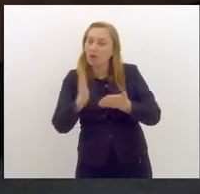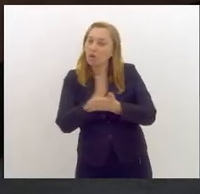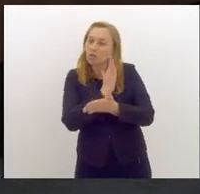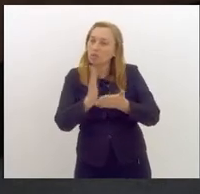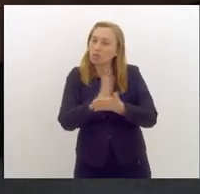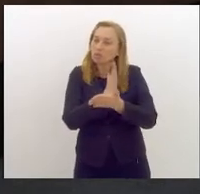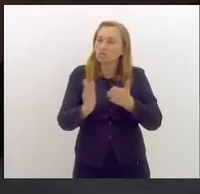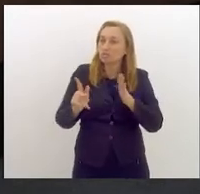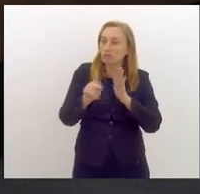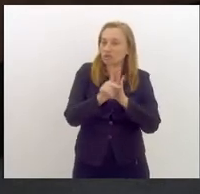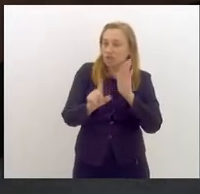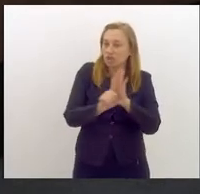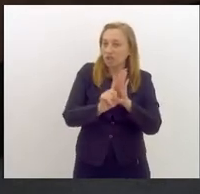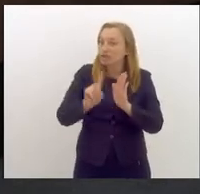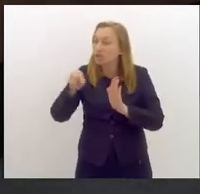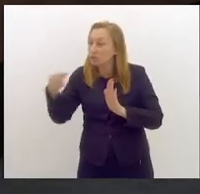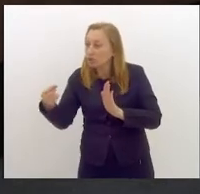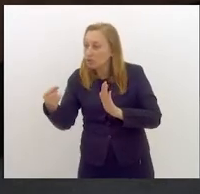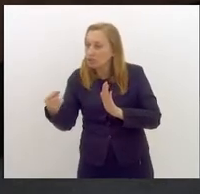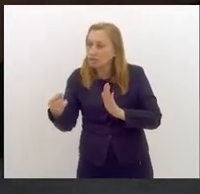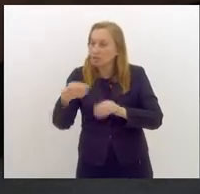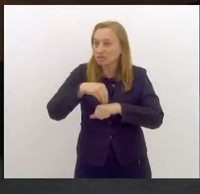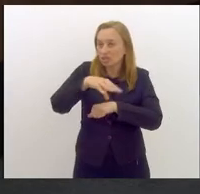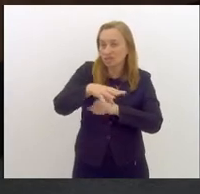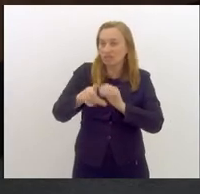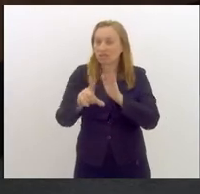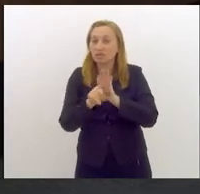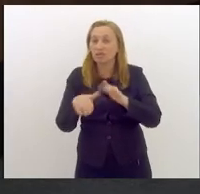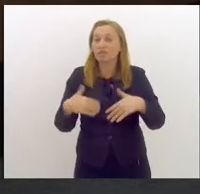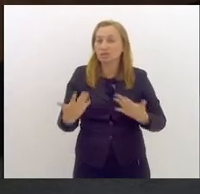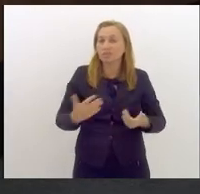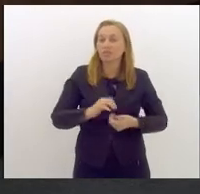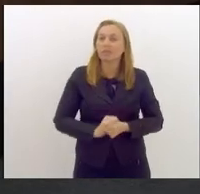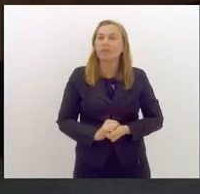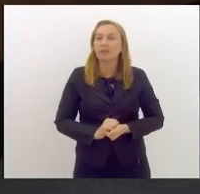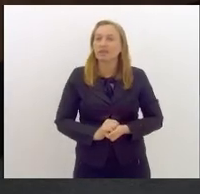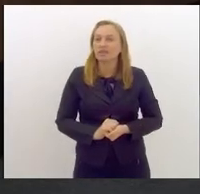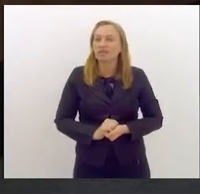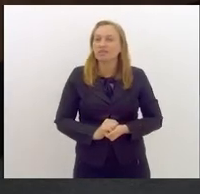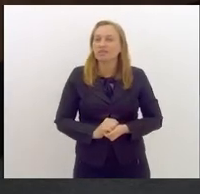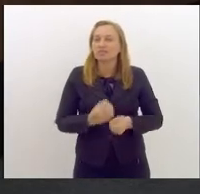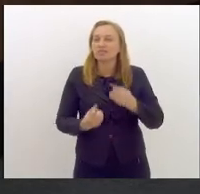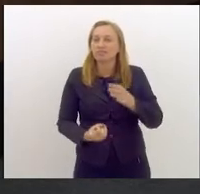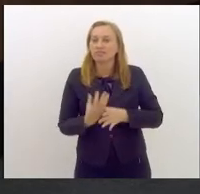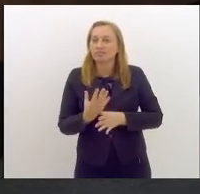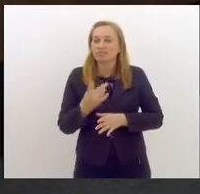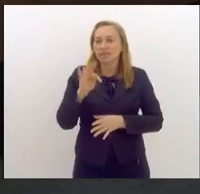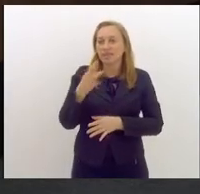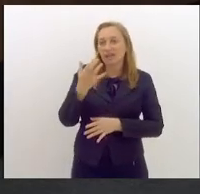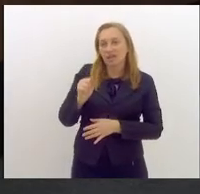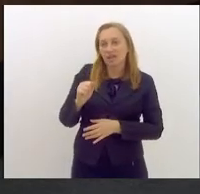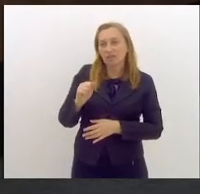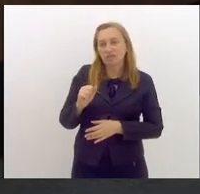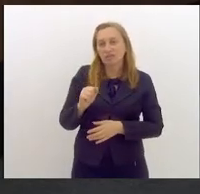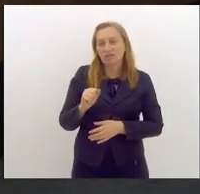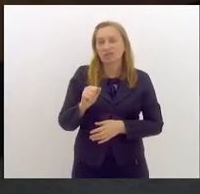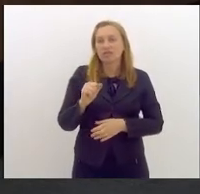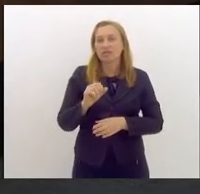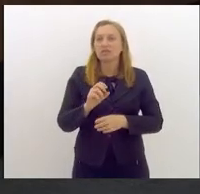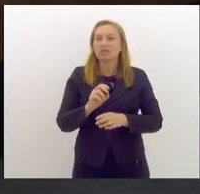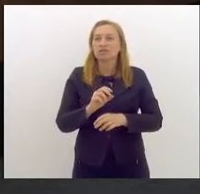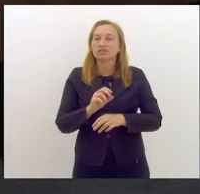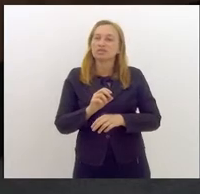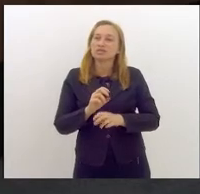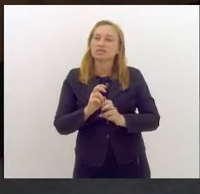a forma de projeto de lei e outra sobre a forma de indicação Legislativa neste caso trata-se da recreação do batalhão do batalhão Ferroviário